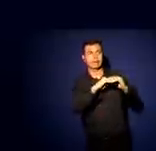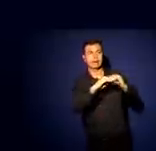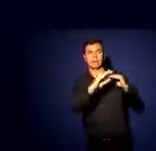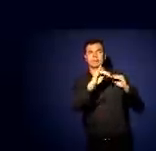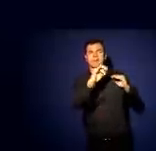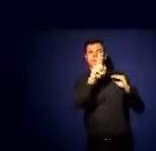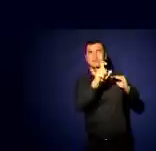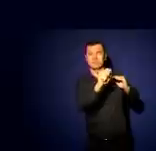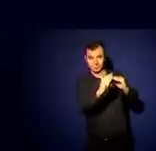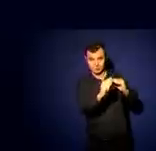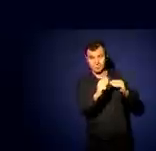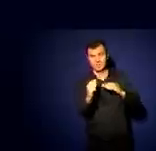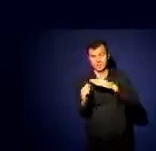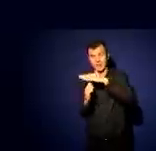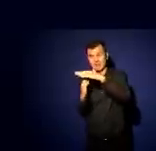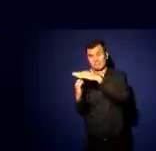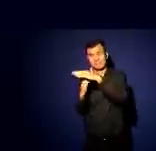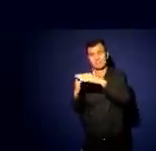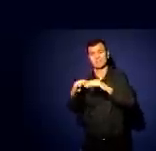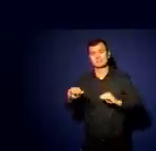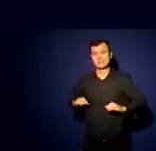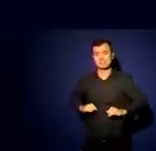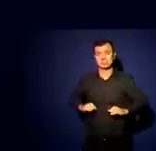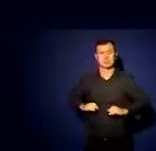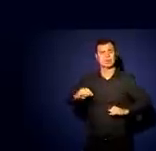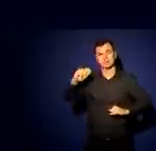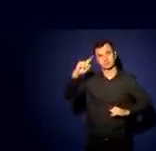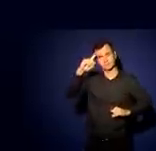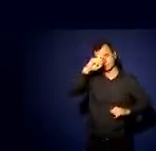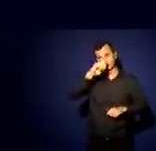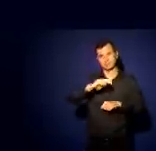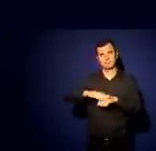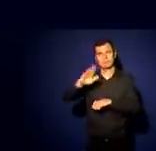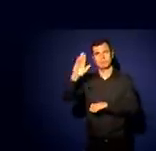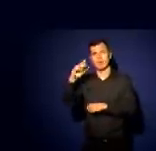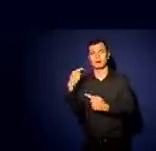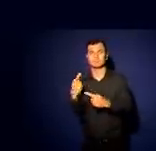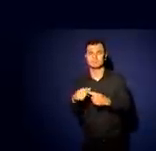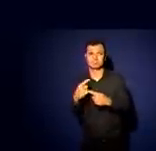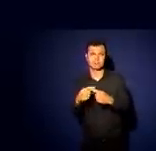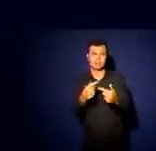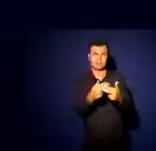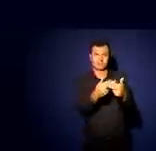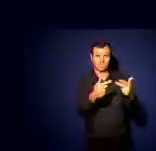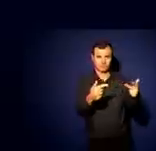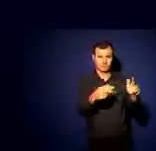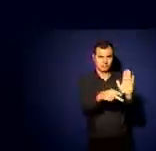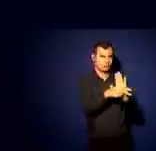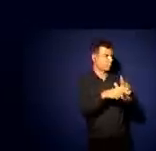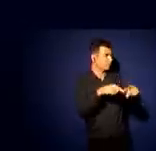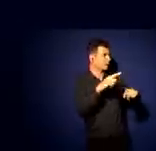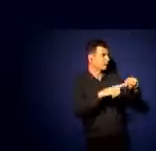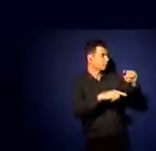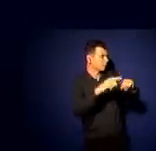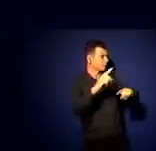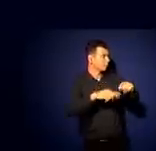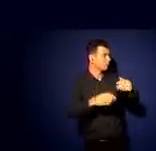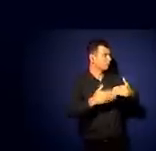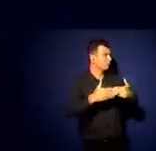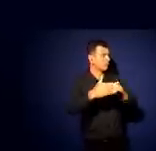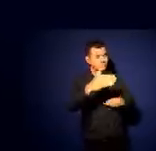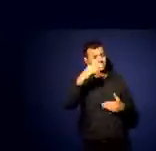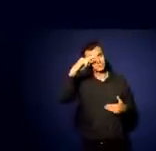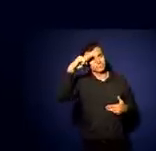as nossas empresas sofrem as que são Captain tenha sido sofrem mais os que estão mais alavancadas vão sofrer mais mas é um cenários desafiador onde